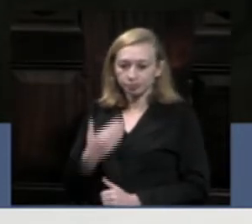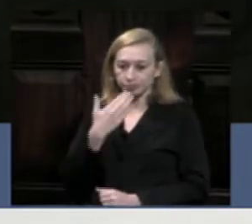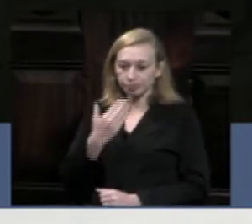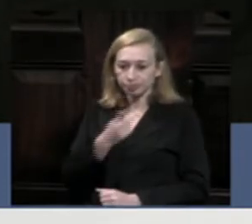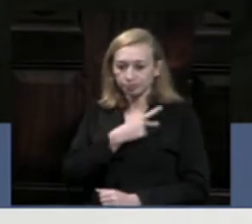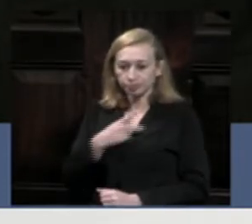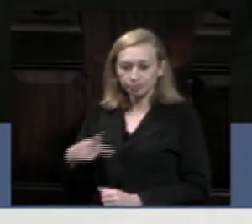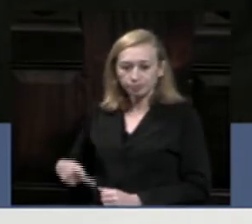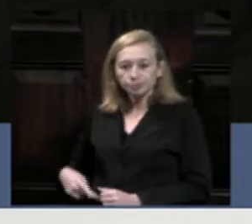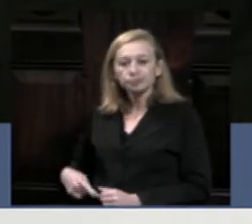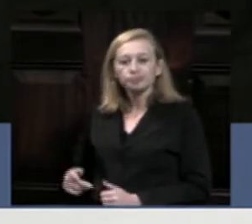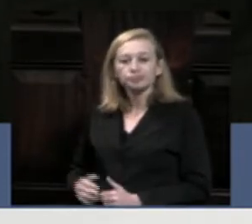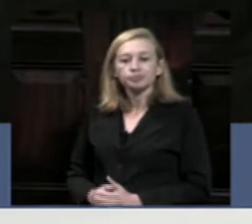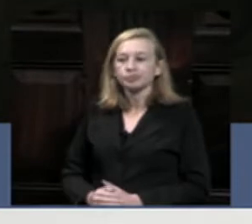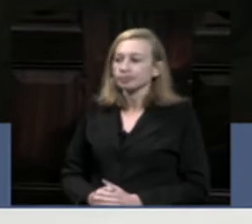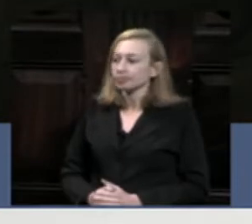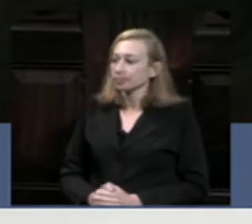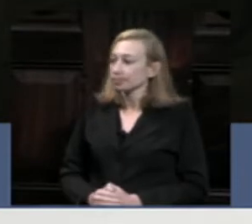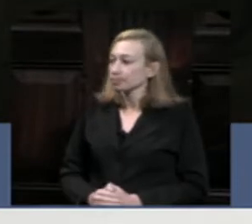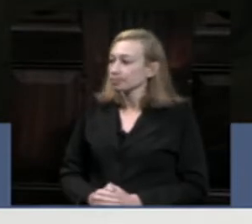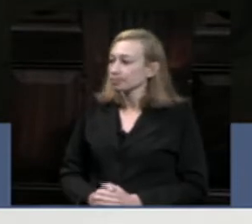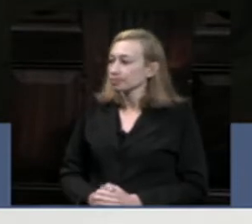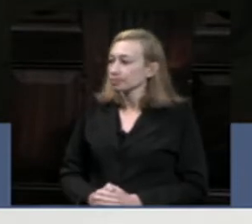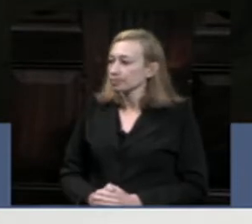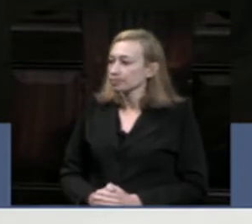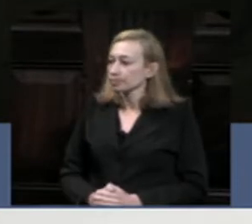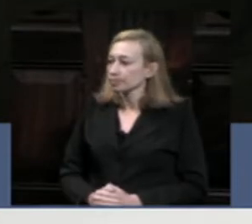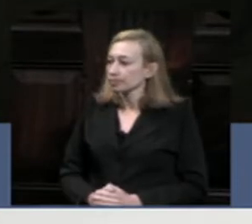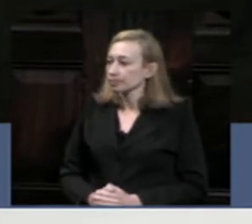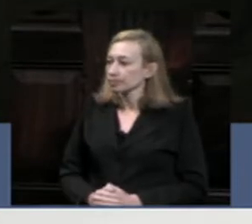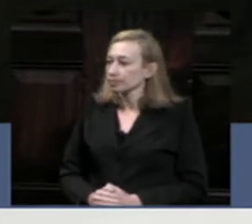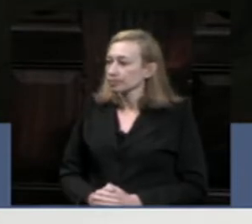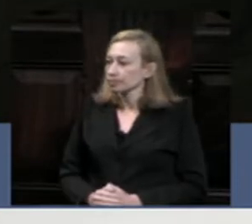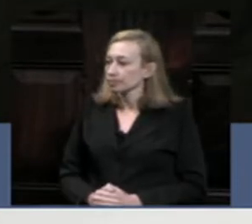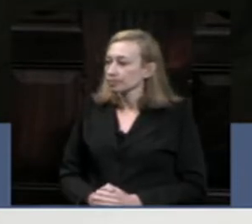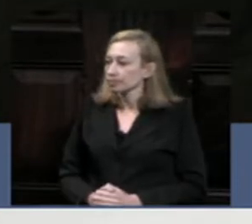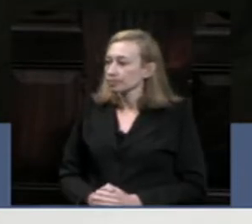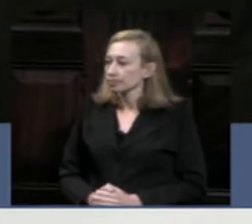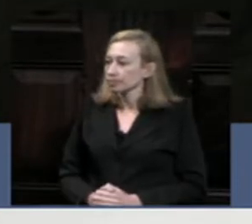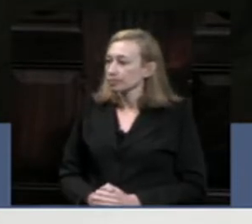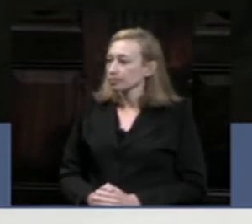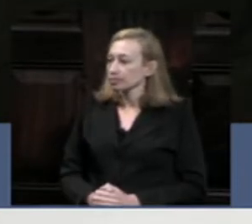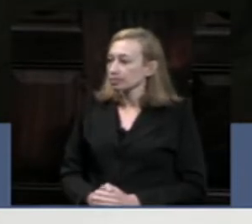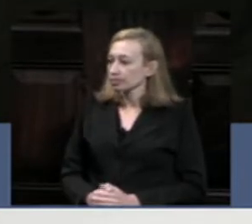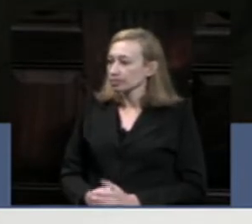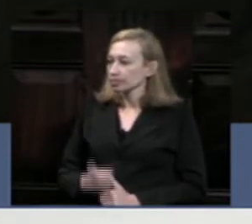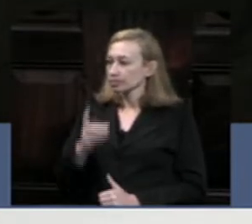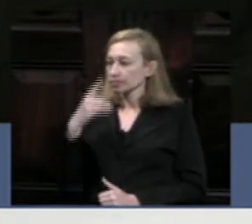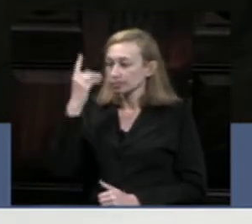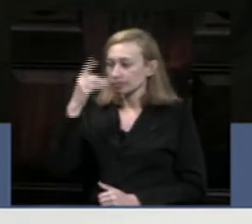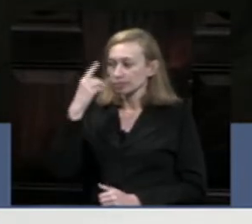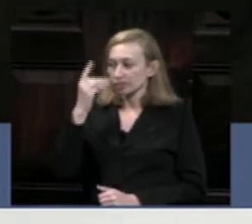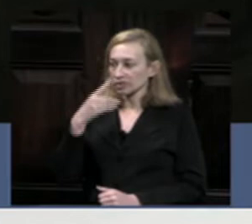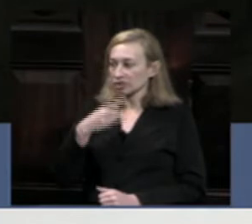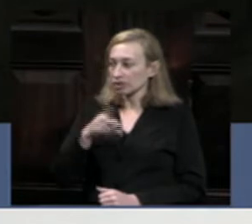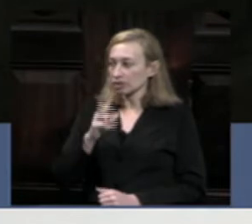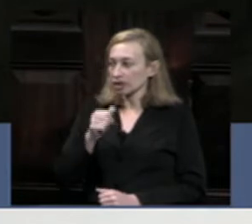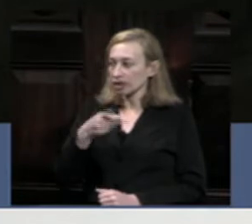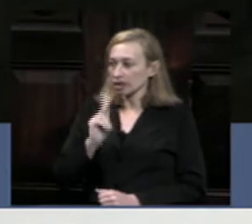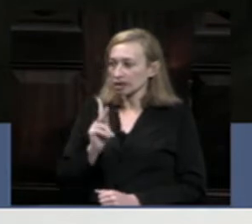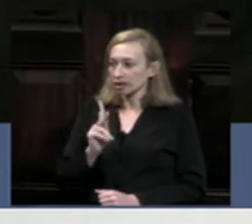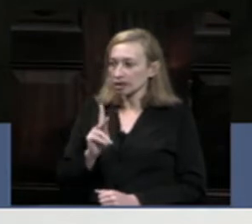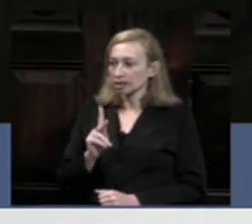coloque em coautoria o deputado Valdec Carneiro. Quando